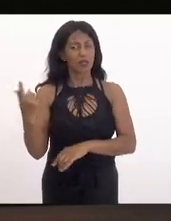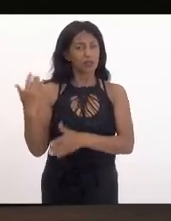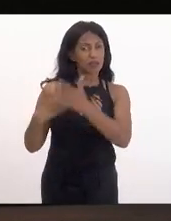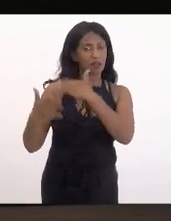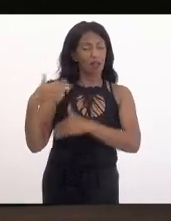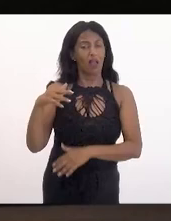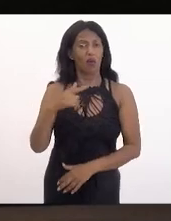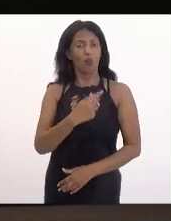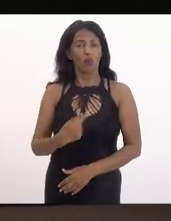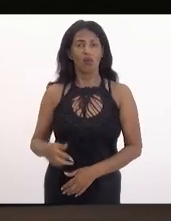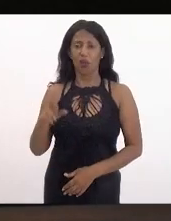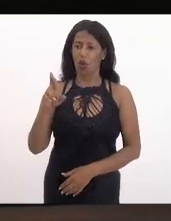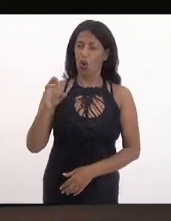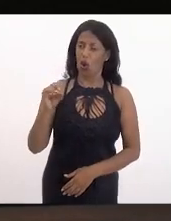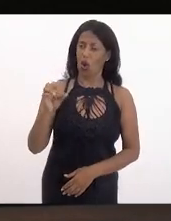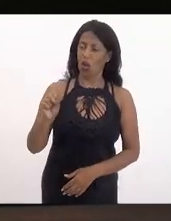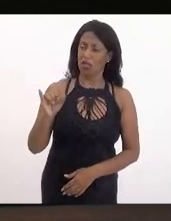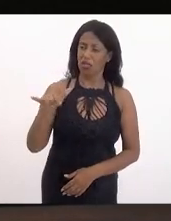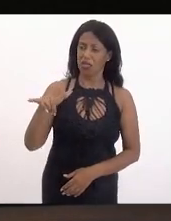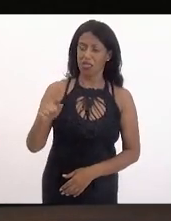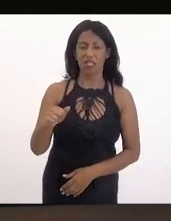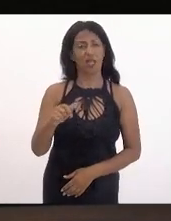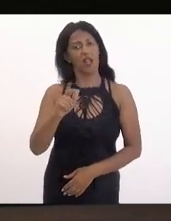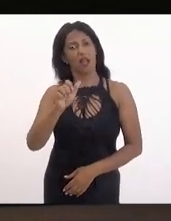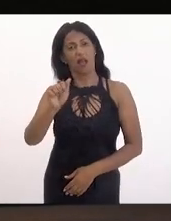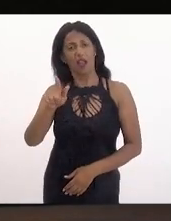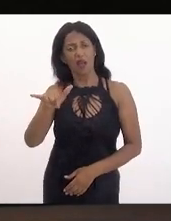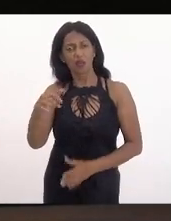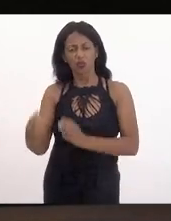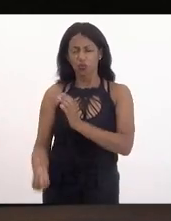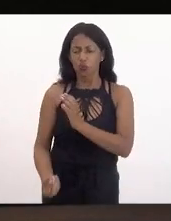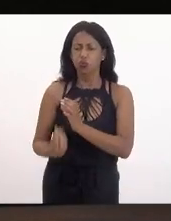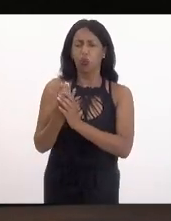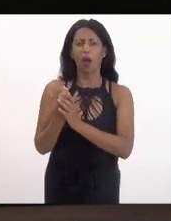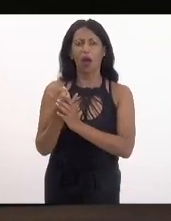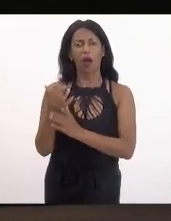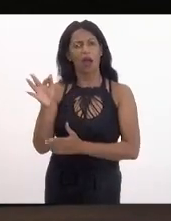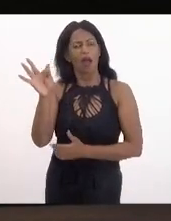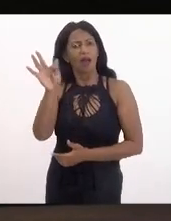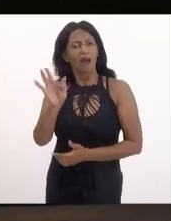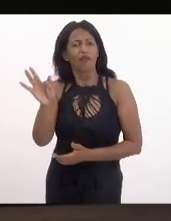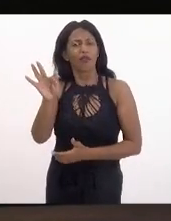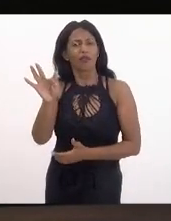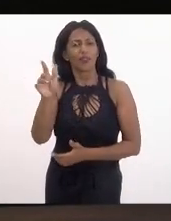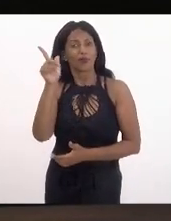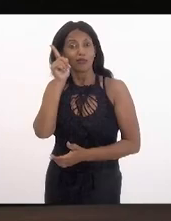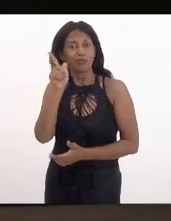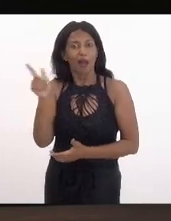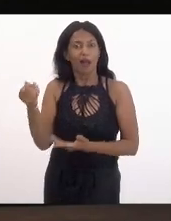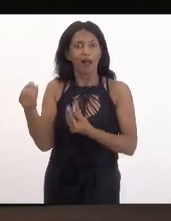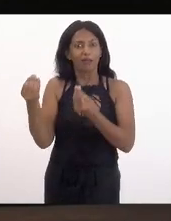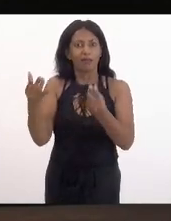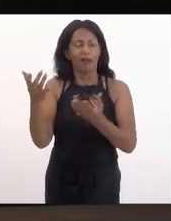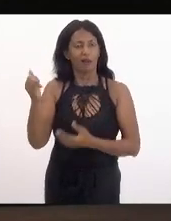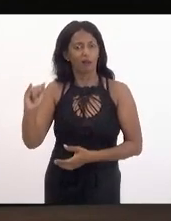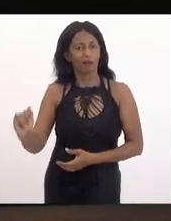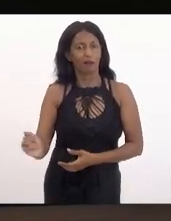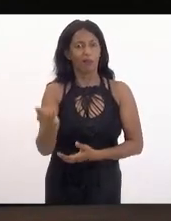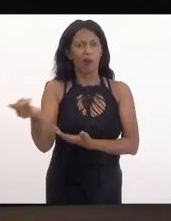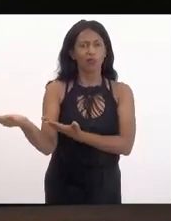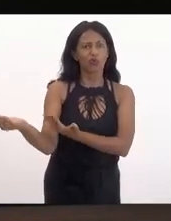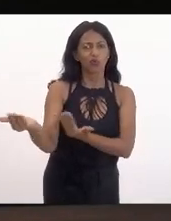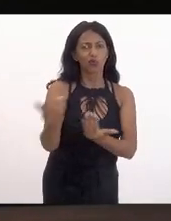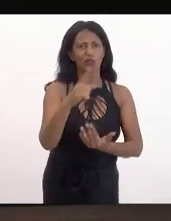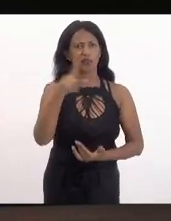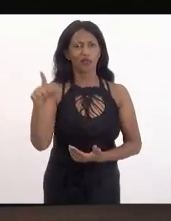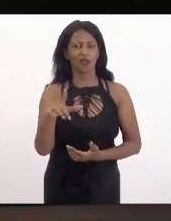na época do Governo de Rosinha governo garotinho como é que fosse criado ao uso e ao ele foi criado para dar oportunidade aos